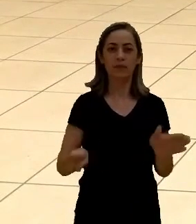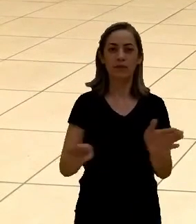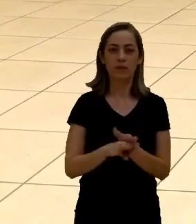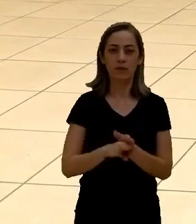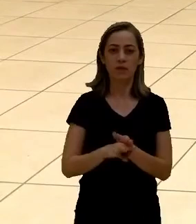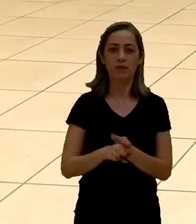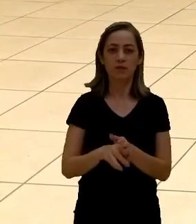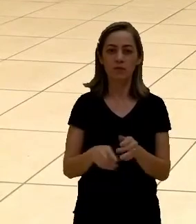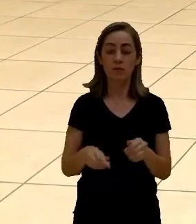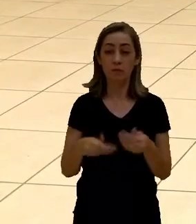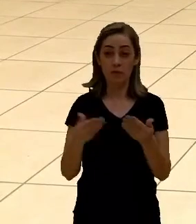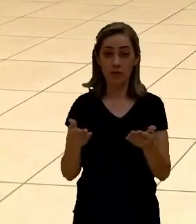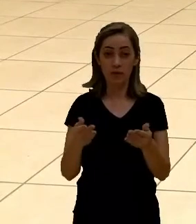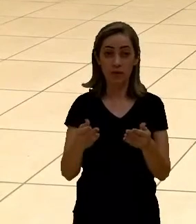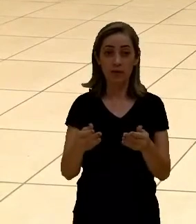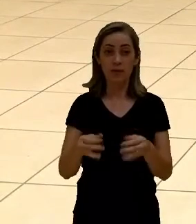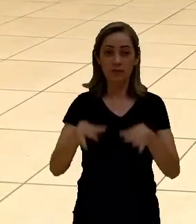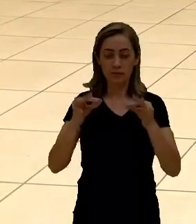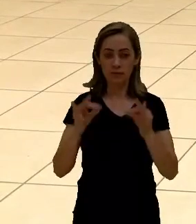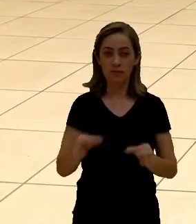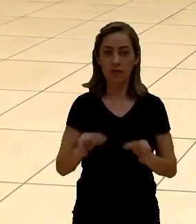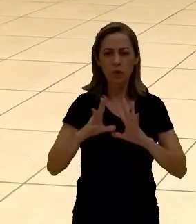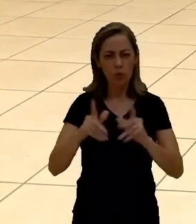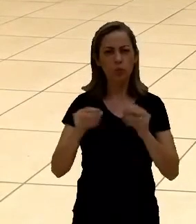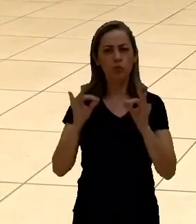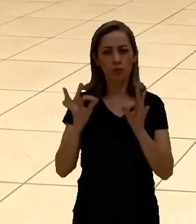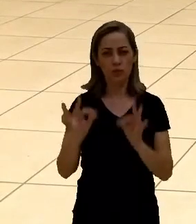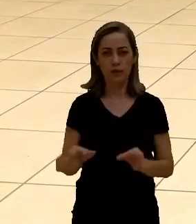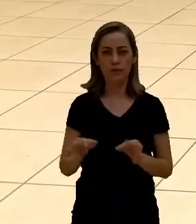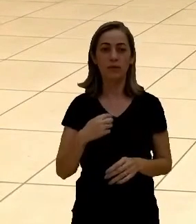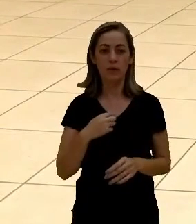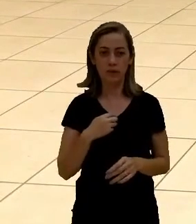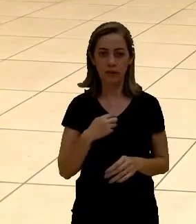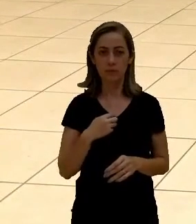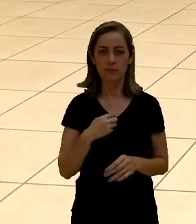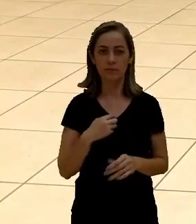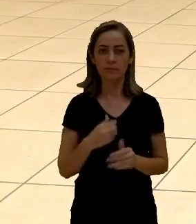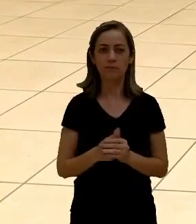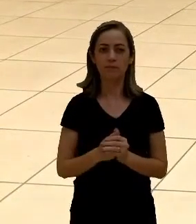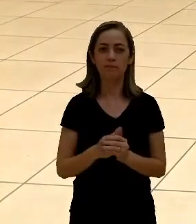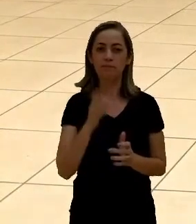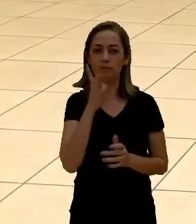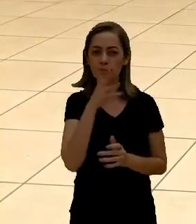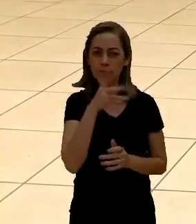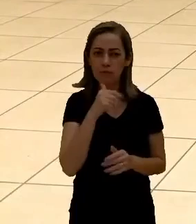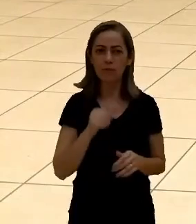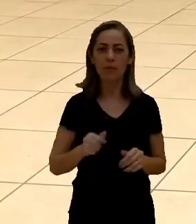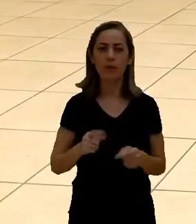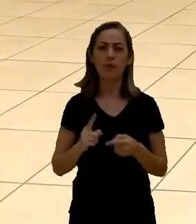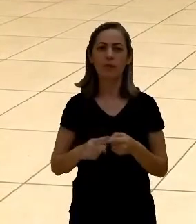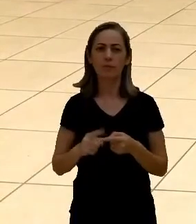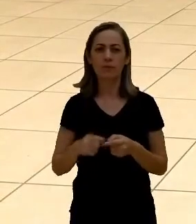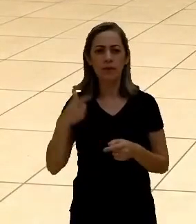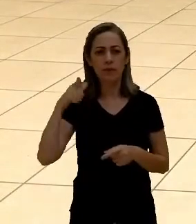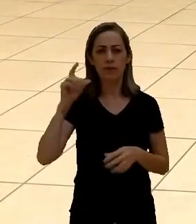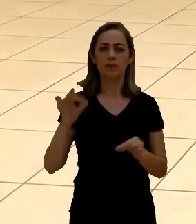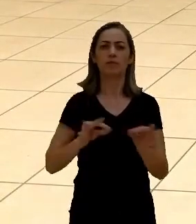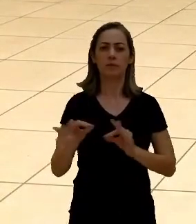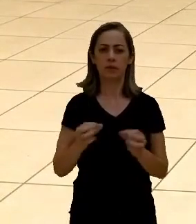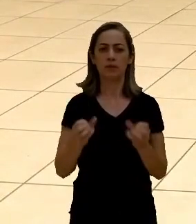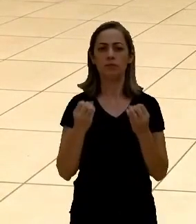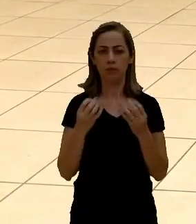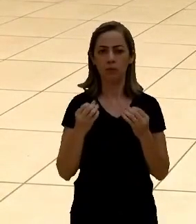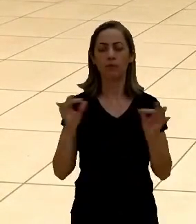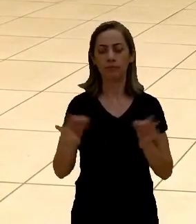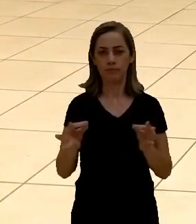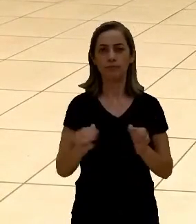tudo esteja fluindo então quanto menos eu corro significa que o trabalho anterior foi muito bem desenvolvido e